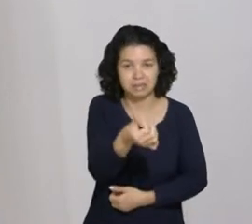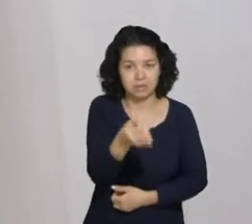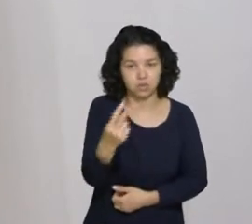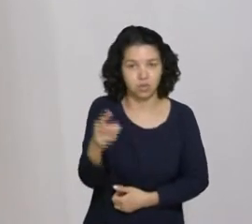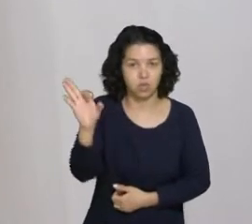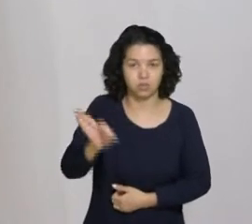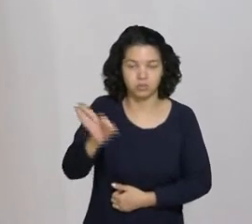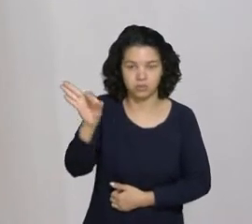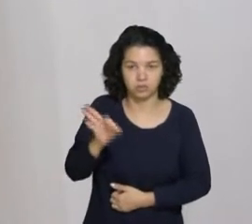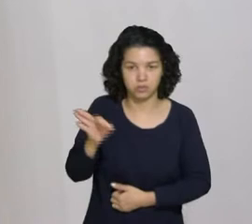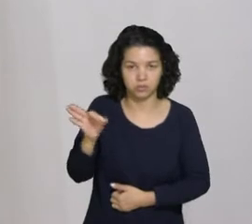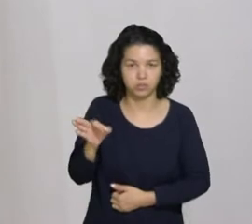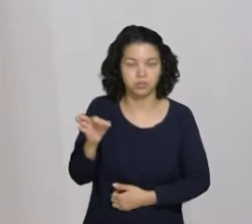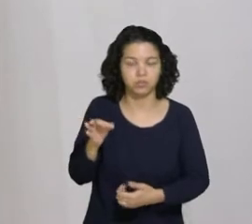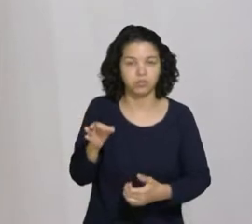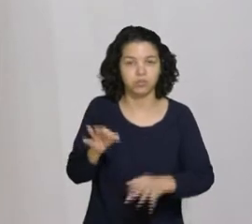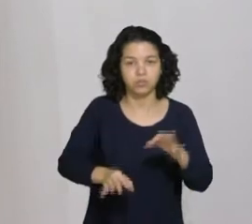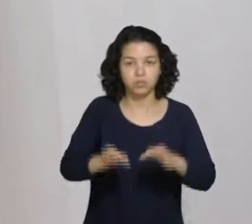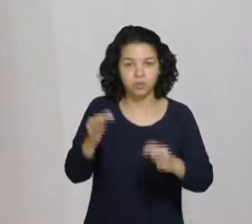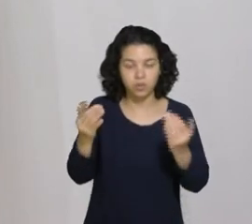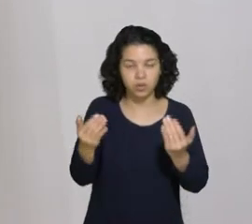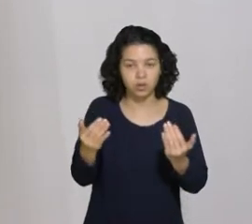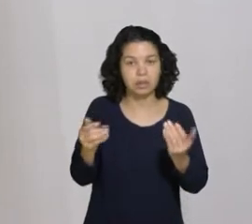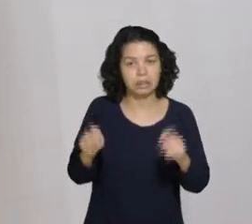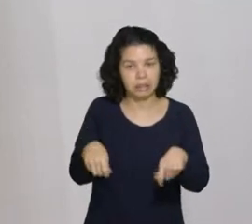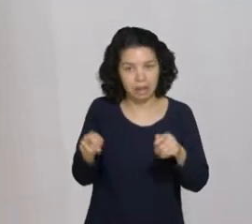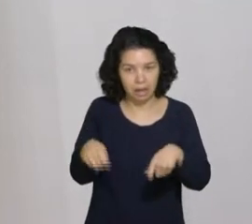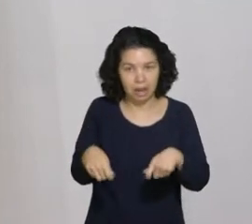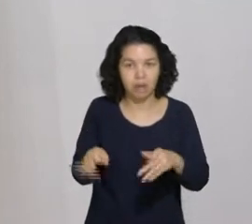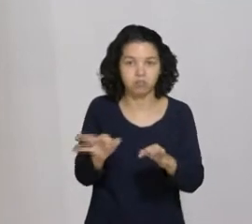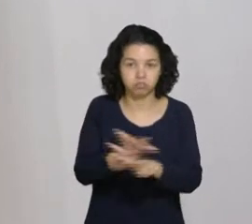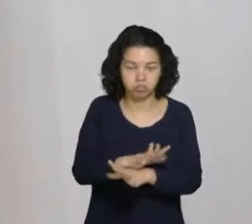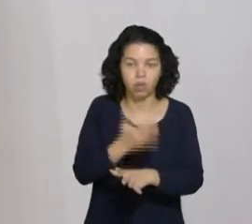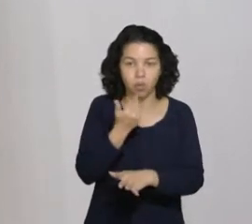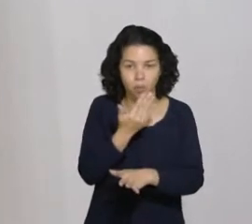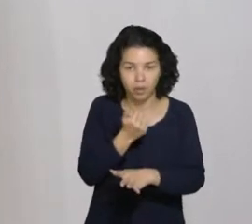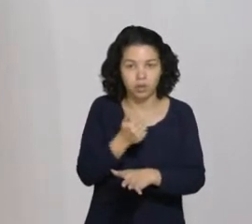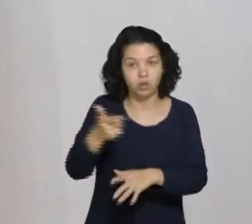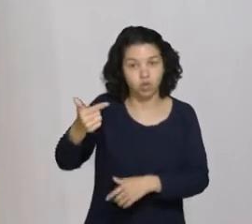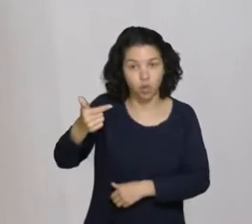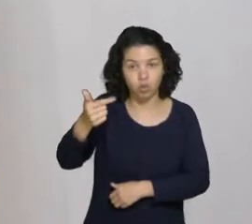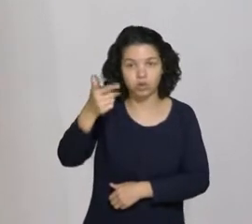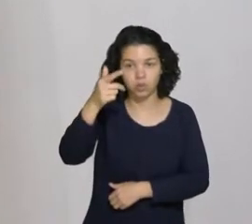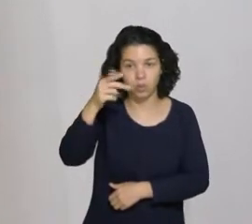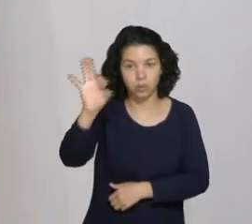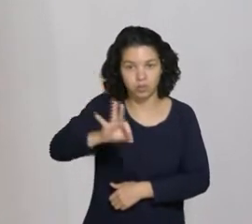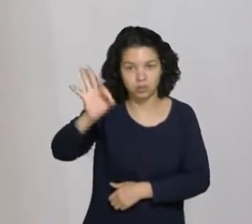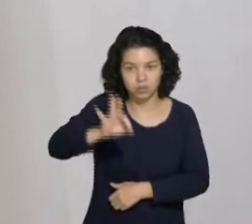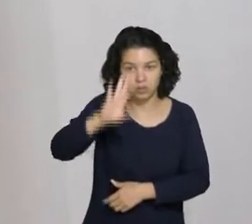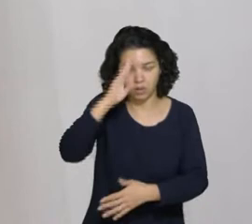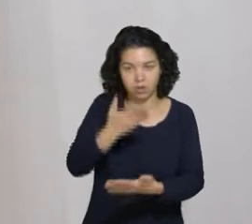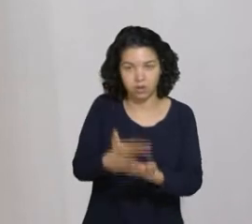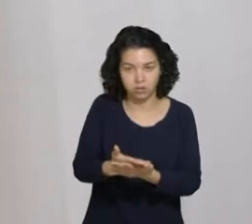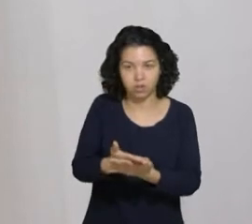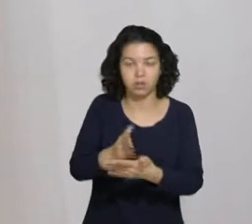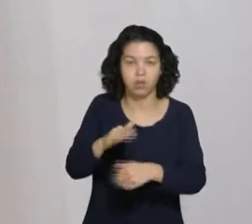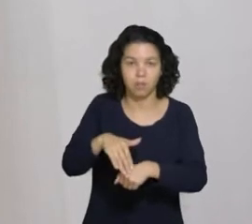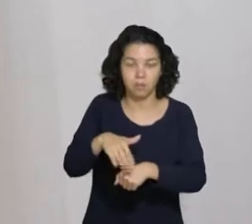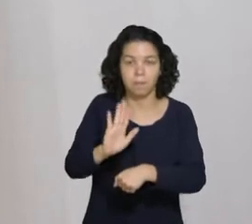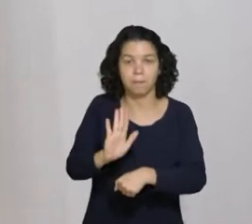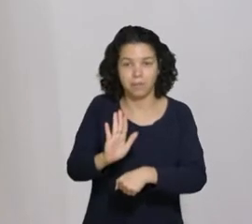julgaram ser suficiente e apenas doze por cento diziam acreditar ser mais do que o suficiente